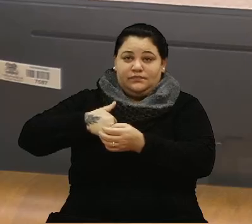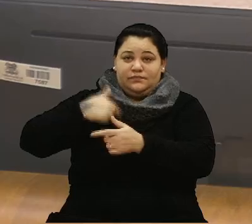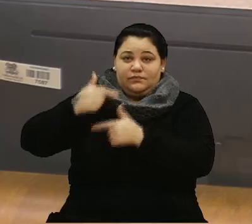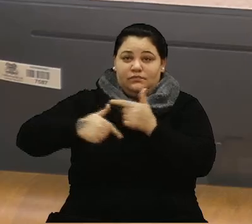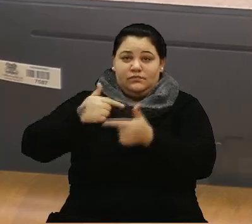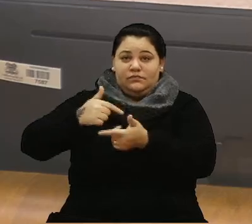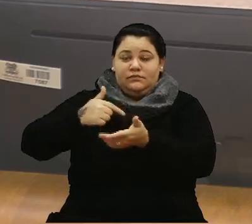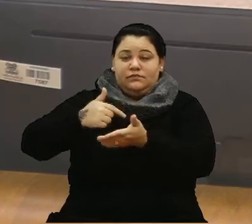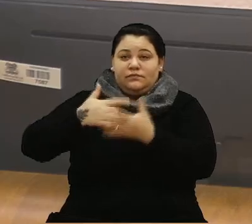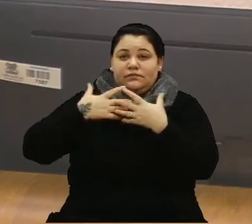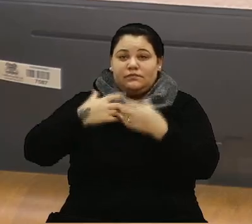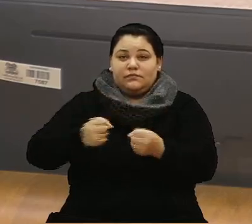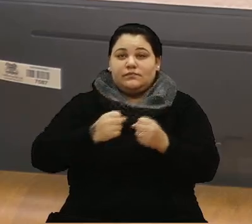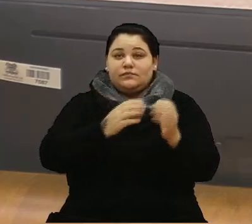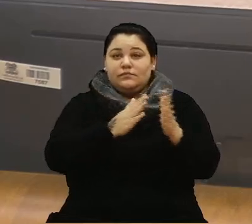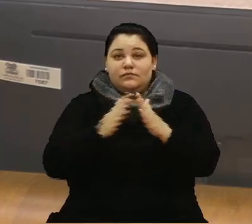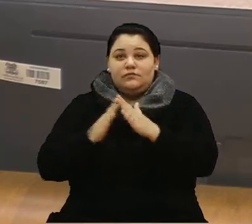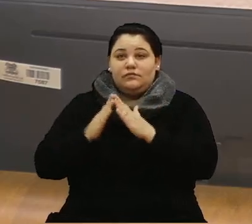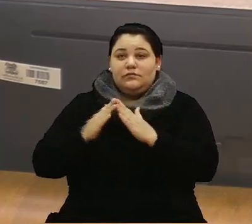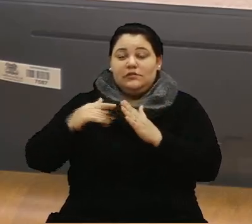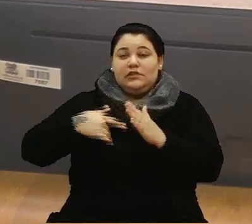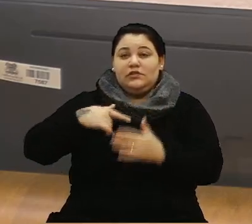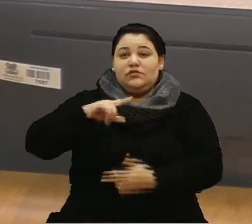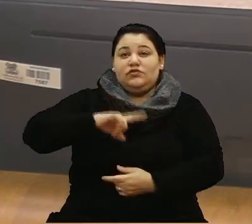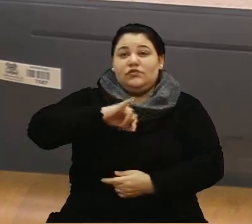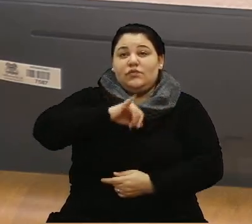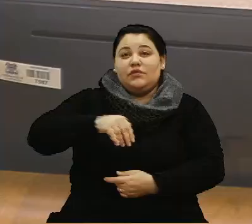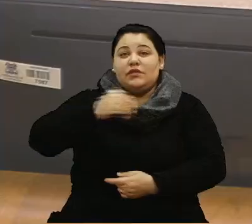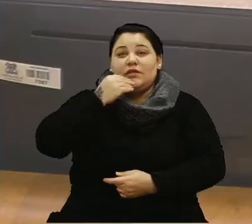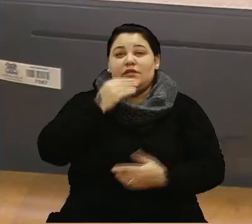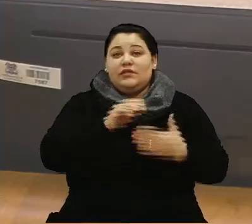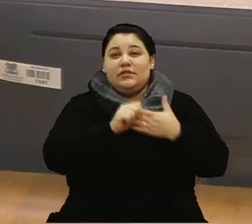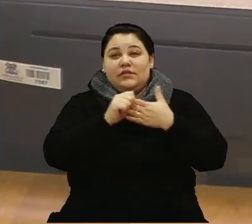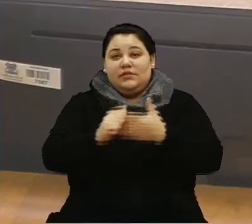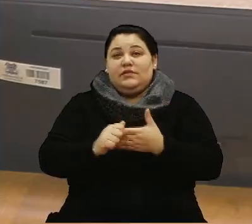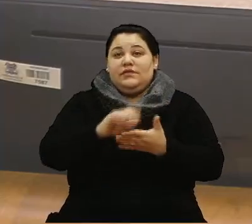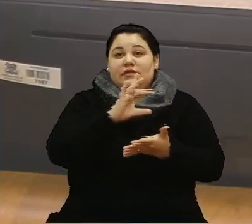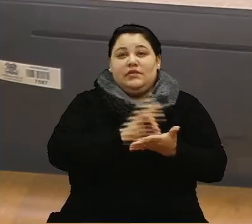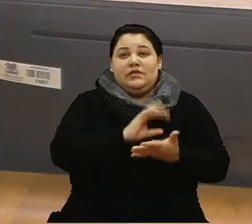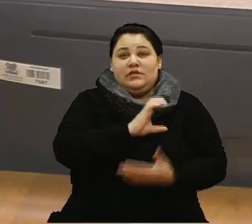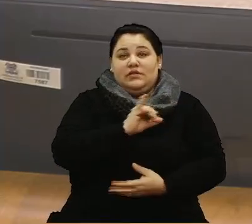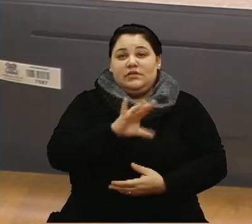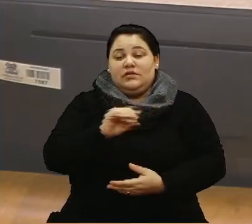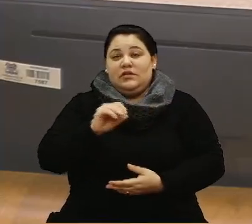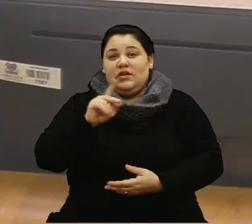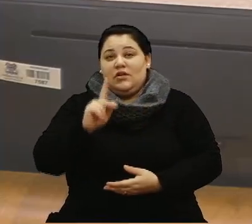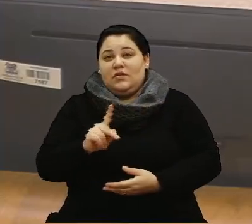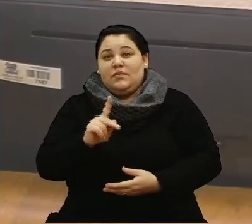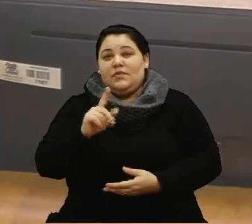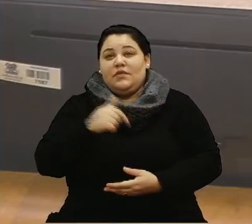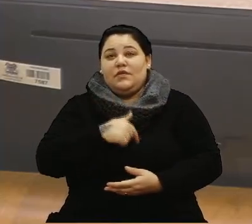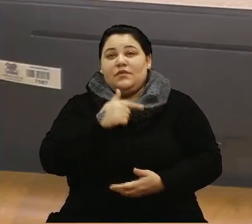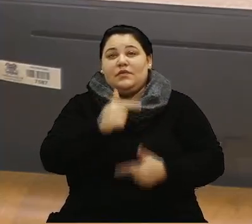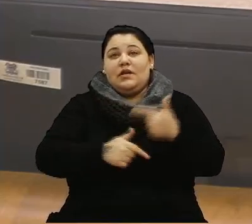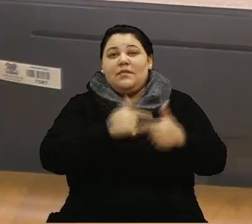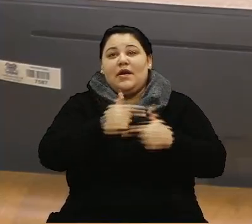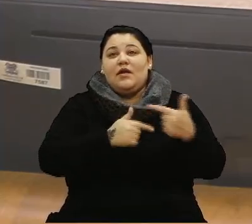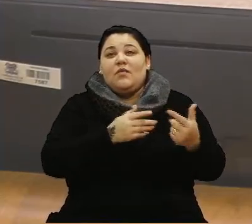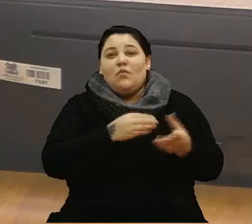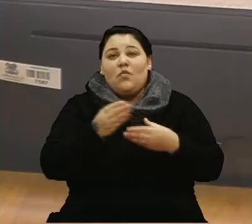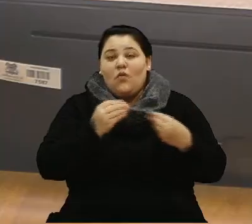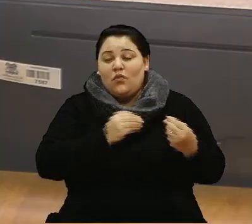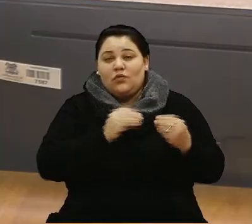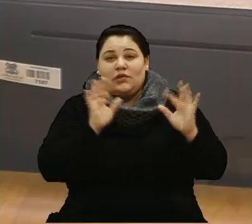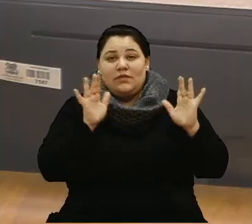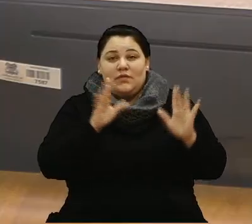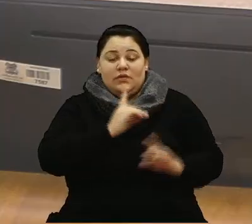Habitação, eu tive a oportunidade de acompanhar a implantação do CIOP, e ali foi um trabalho muito das mãos do